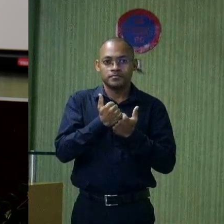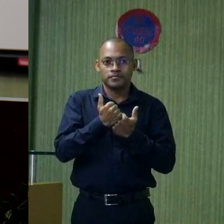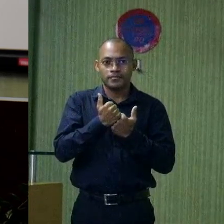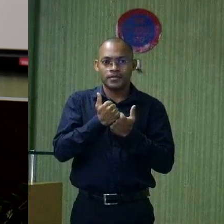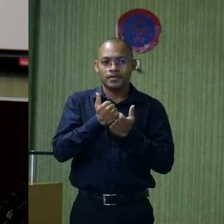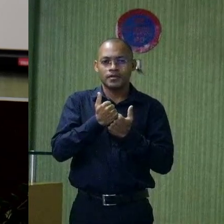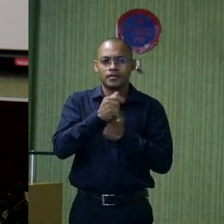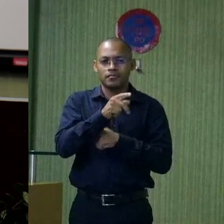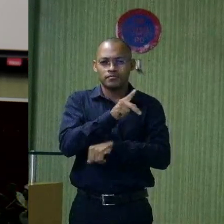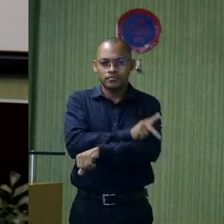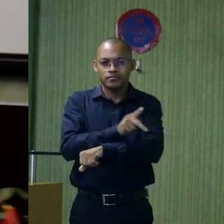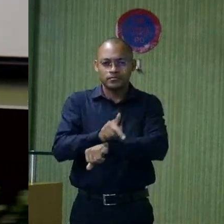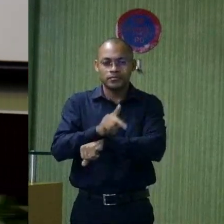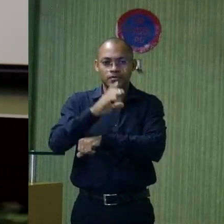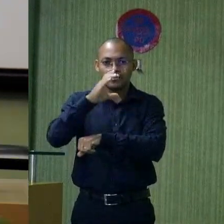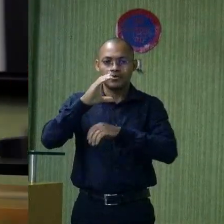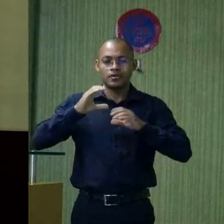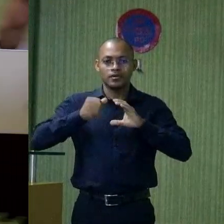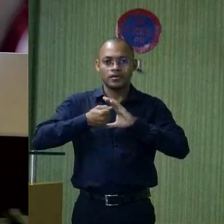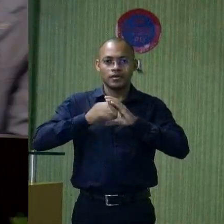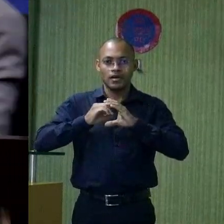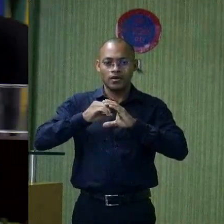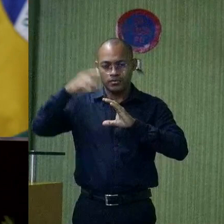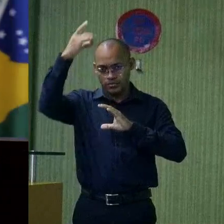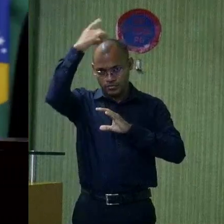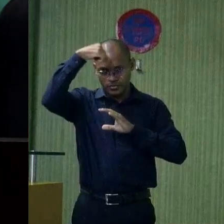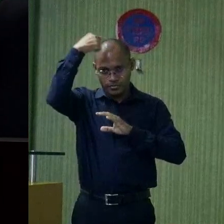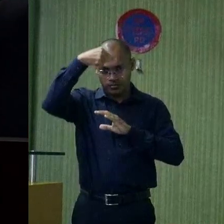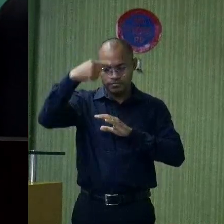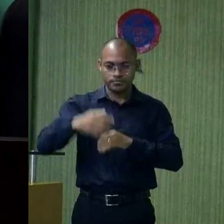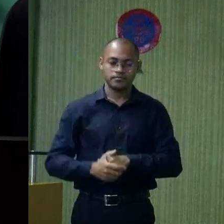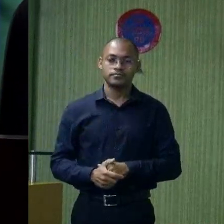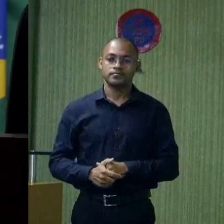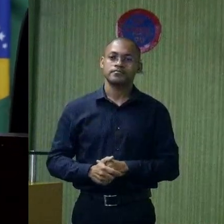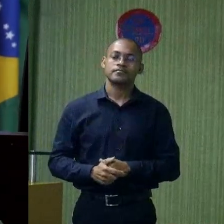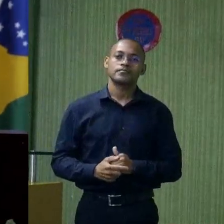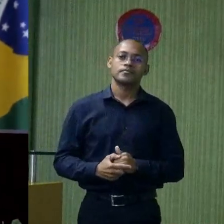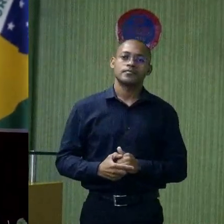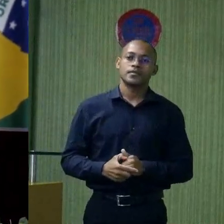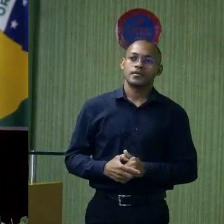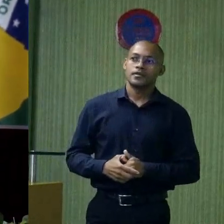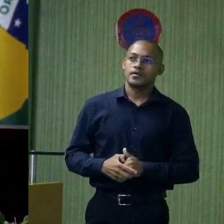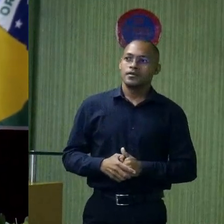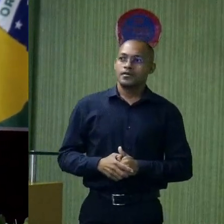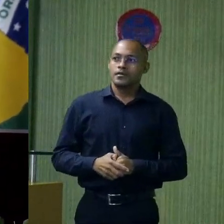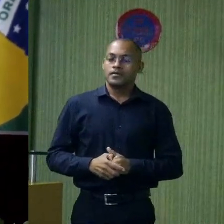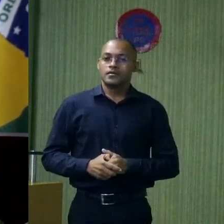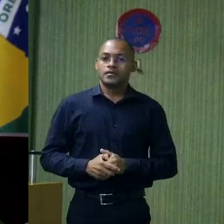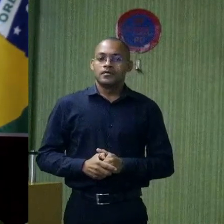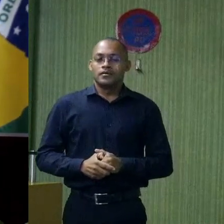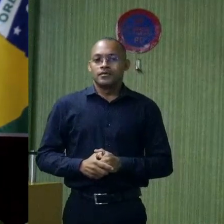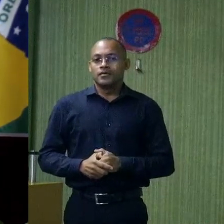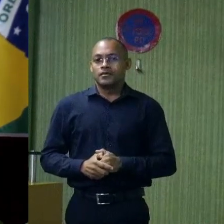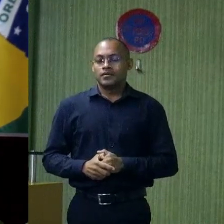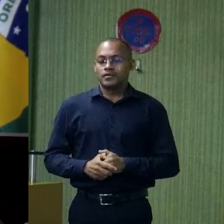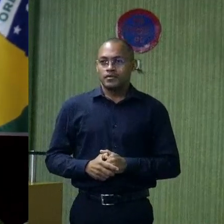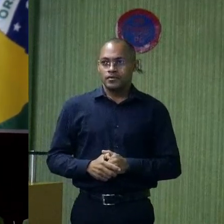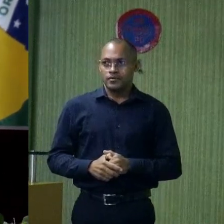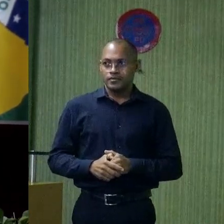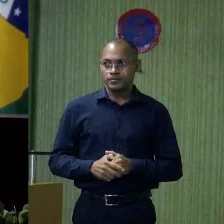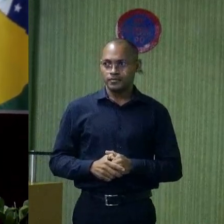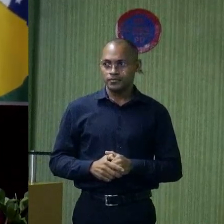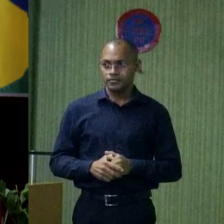eu acho pois não cam obrigado pela pergunta não sei se alô